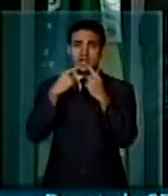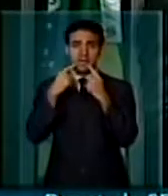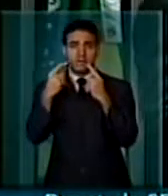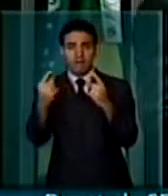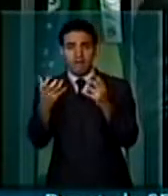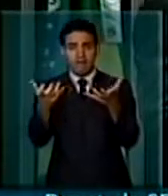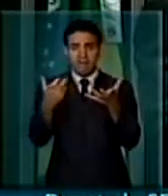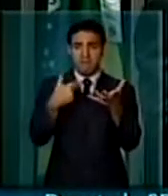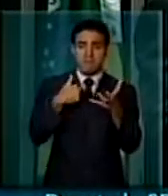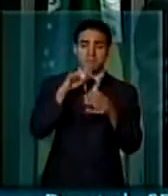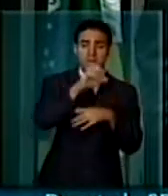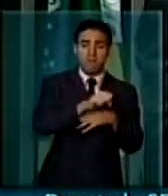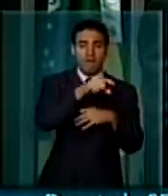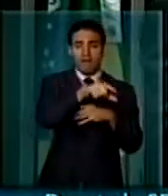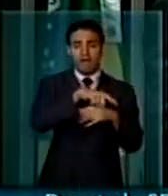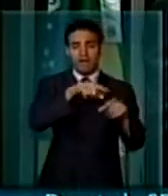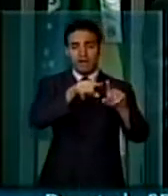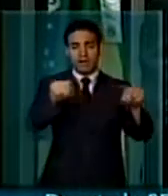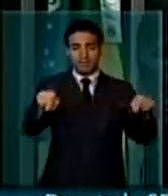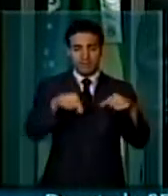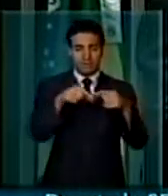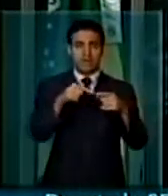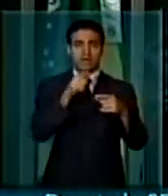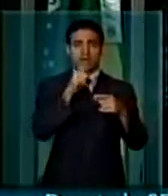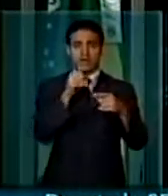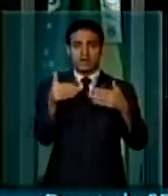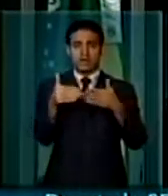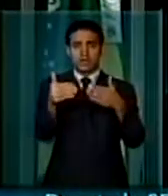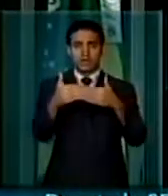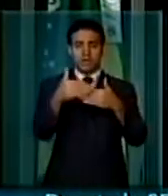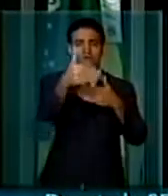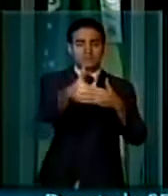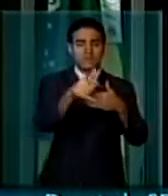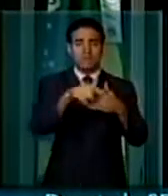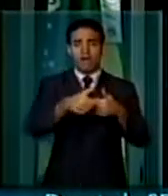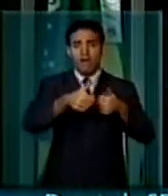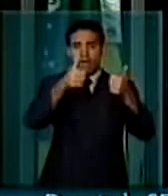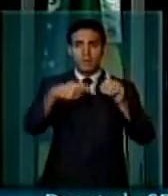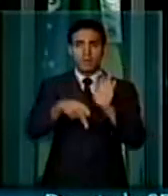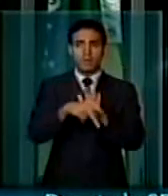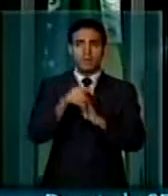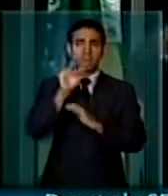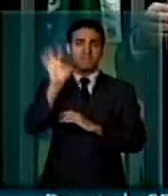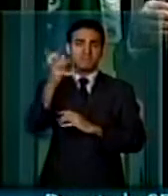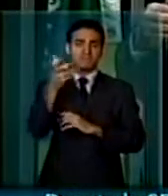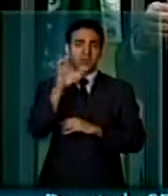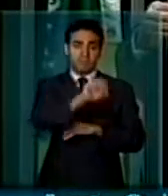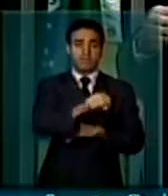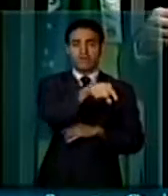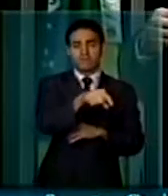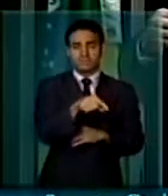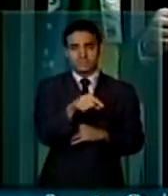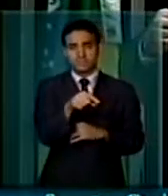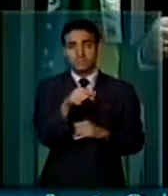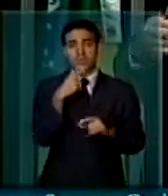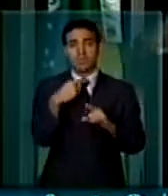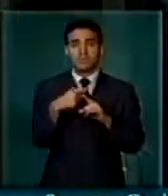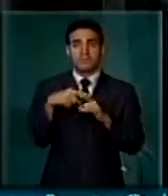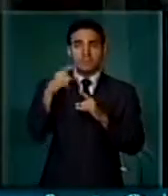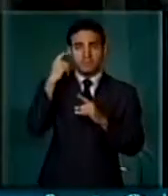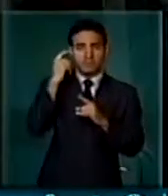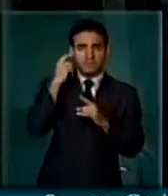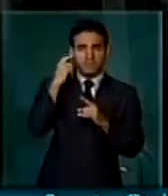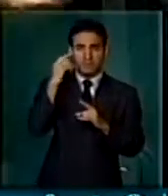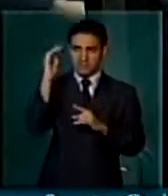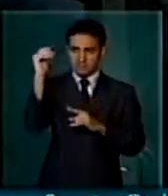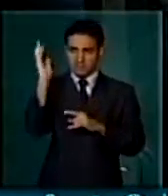acima do rio Araguari, onde está hoje a cidade de Ferreira Gomes. Para os franceses, o limite do Brasil com a França seria o